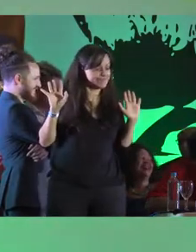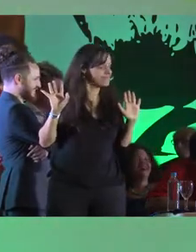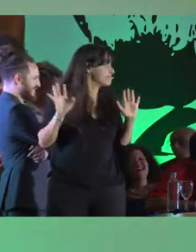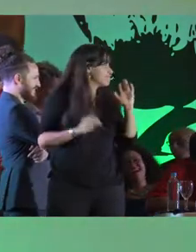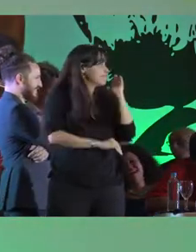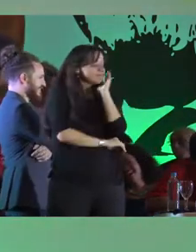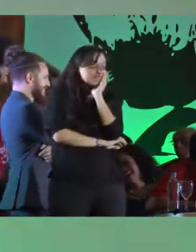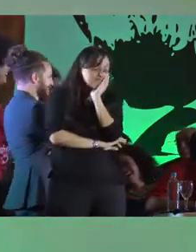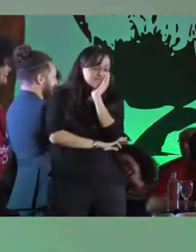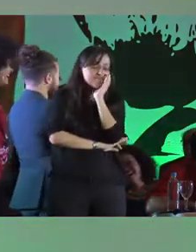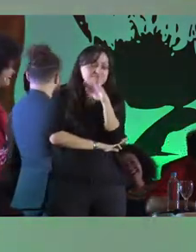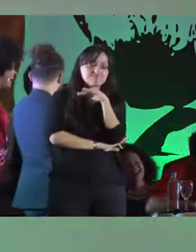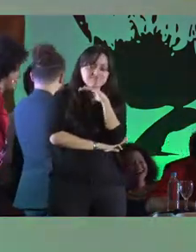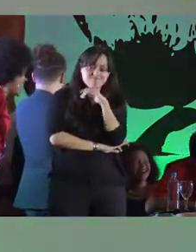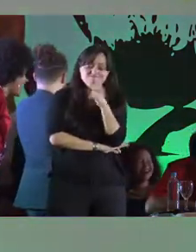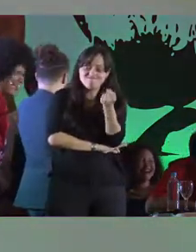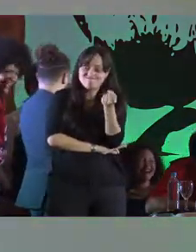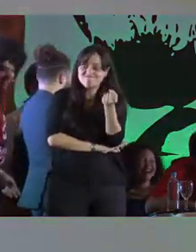Estou só